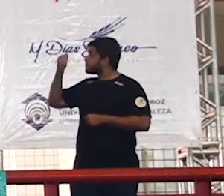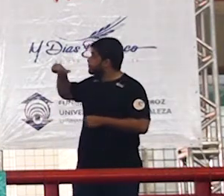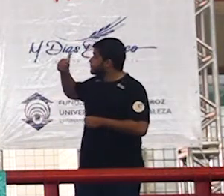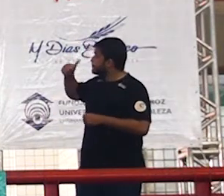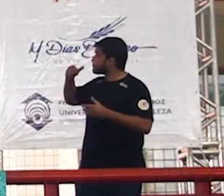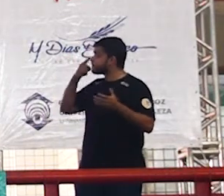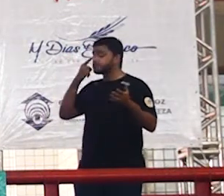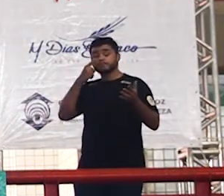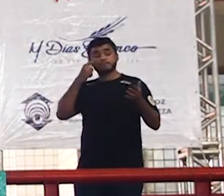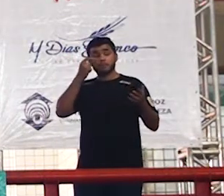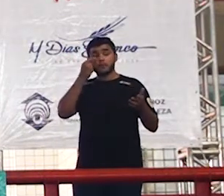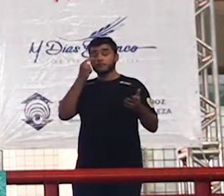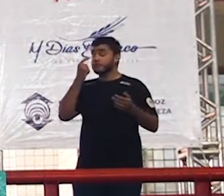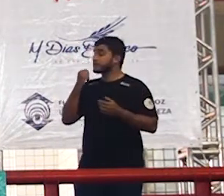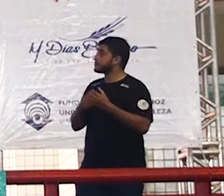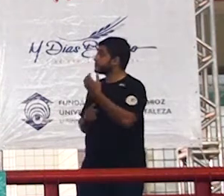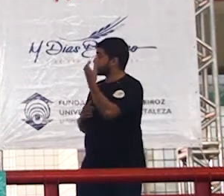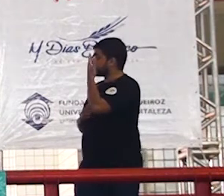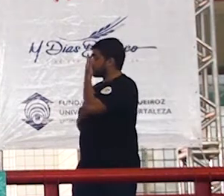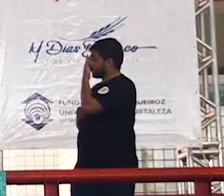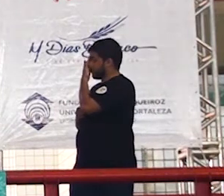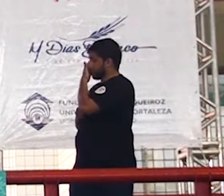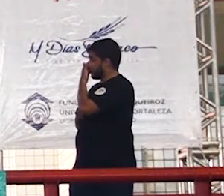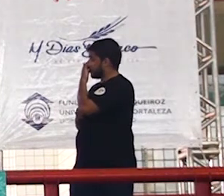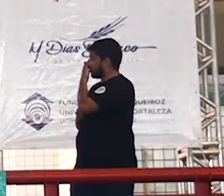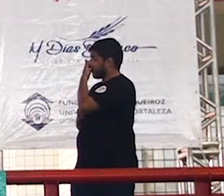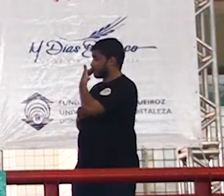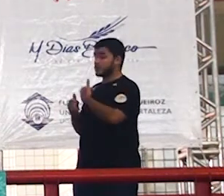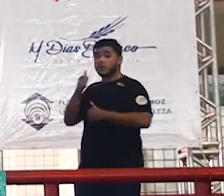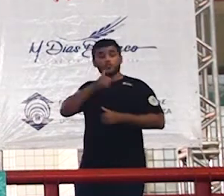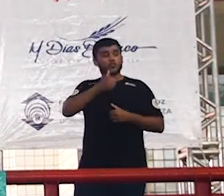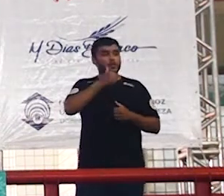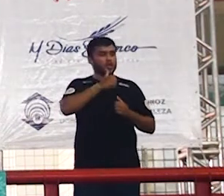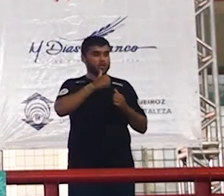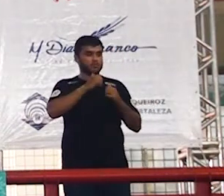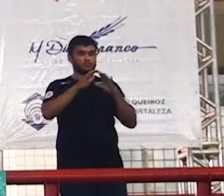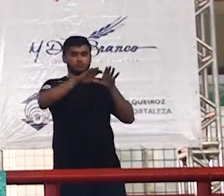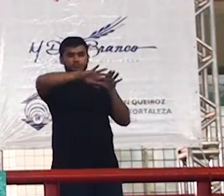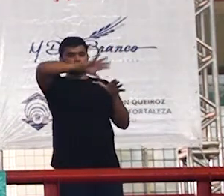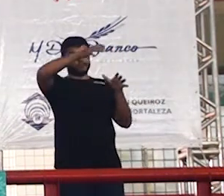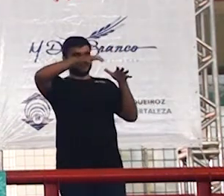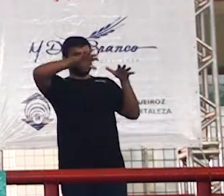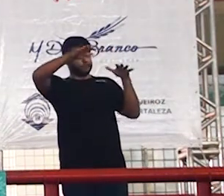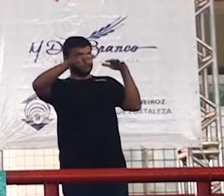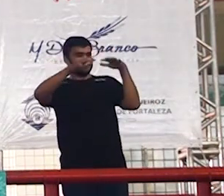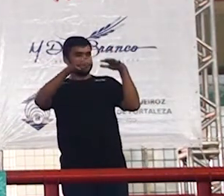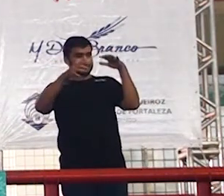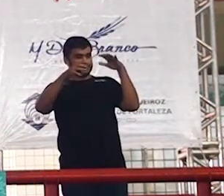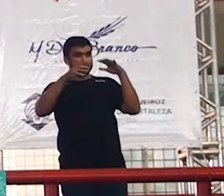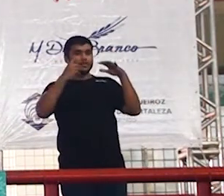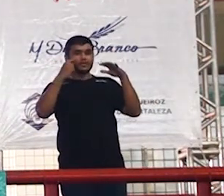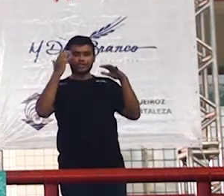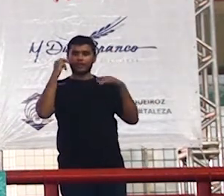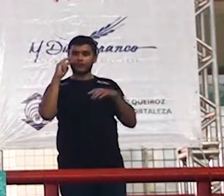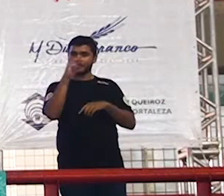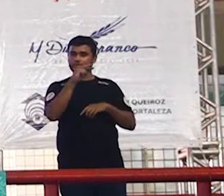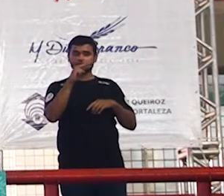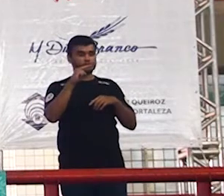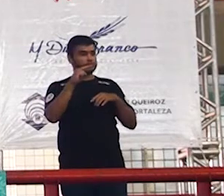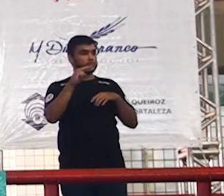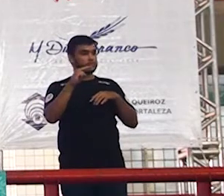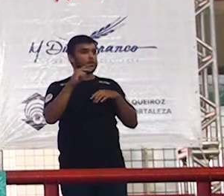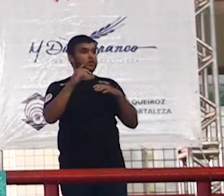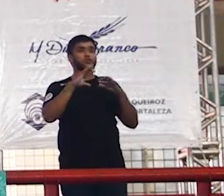presentes no texto. Perceba que ela é uma alpinista. Perceberam isso? Olha a roupa dela,